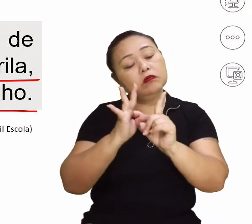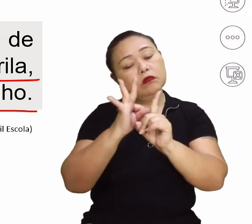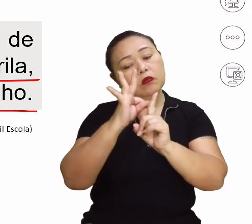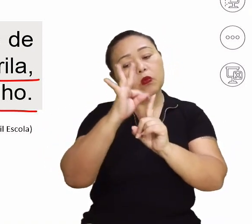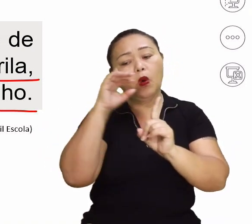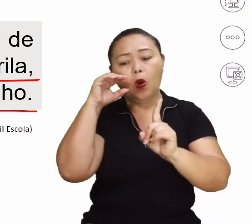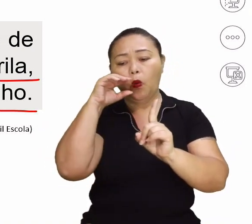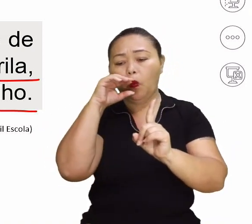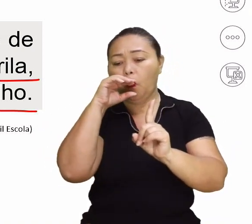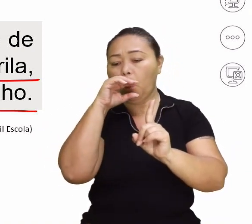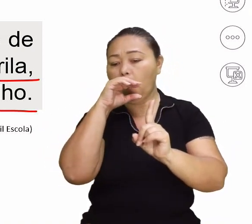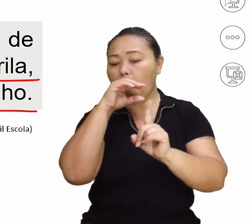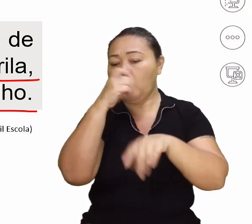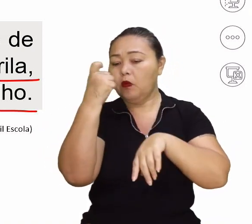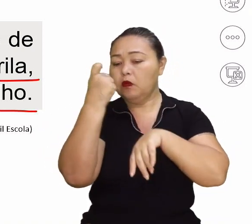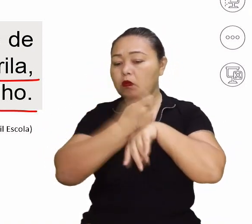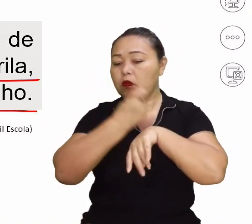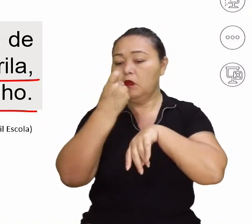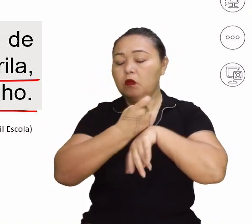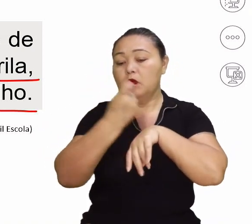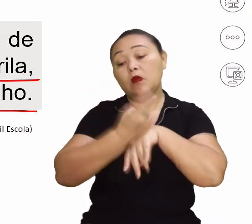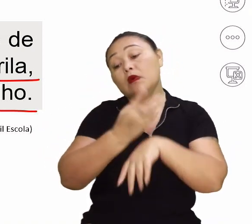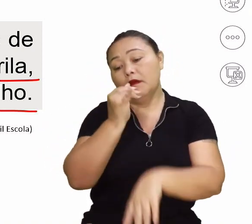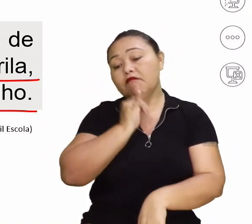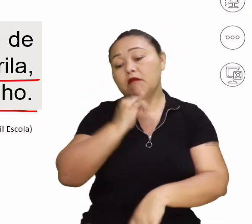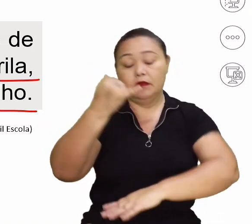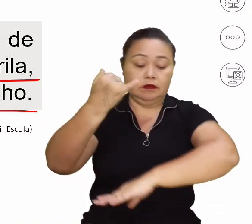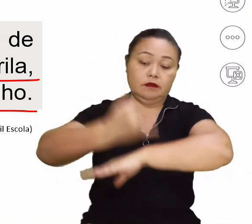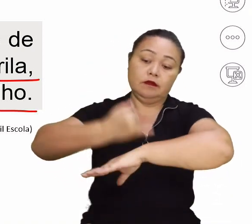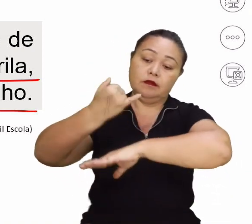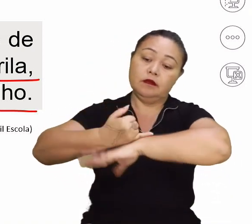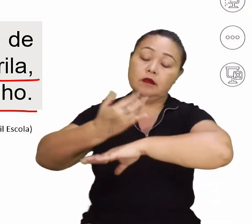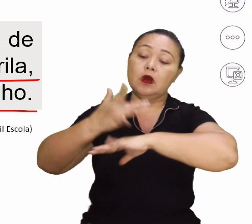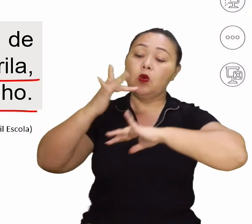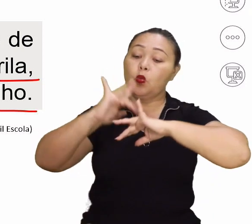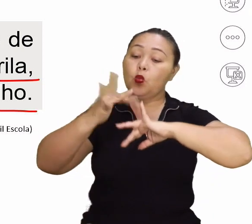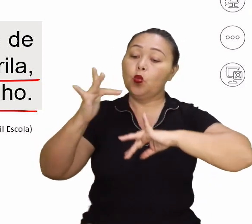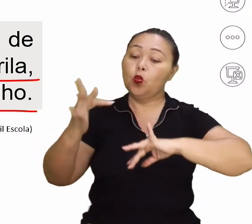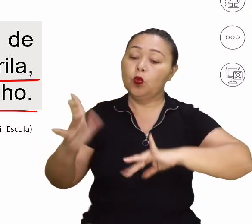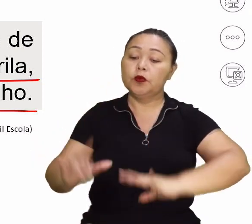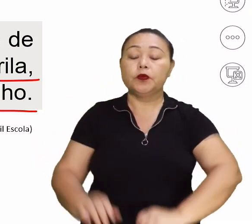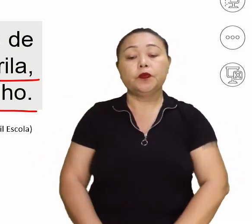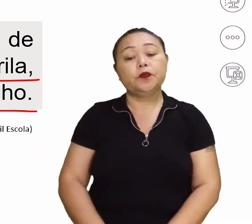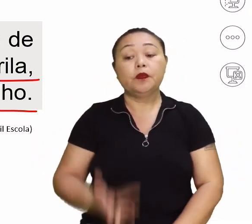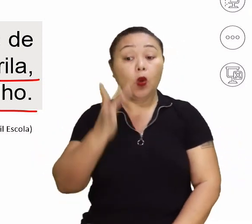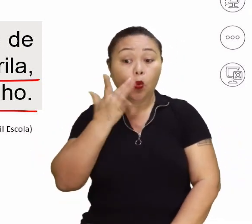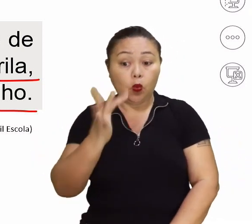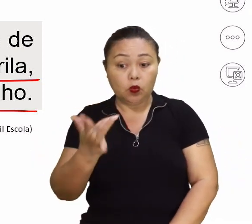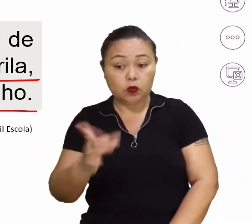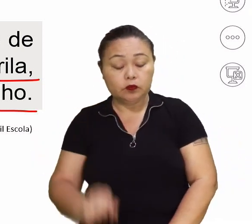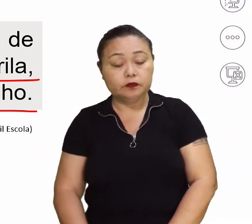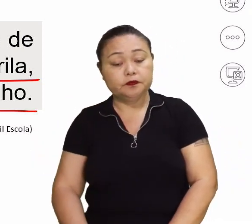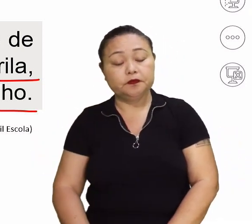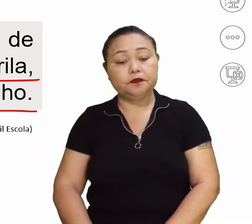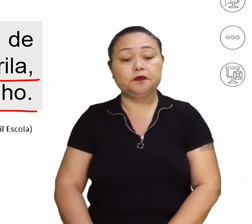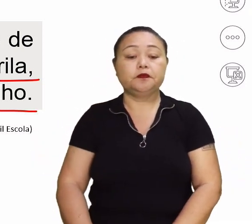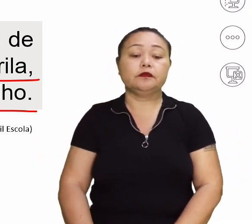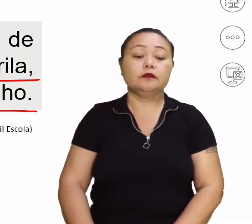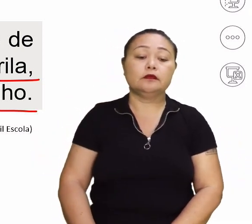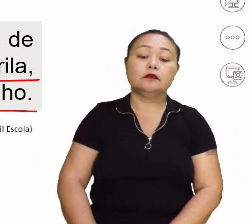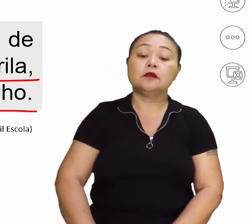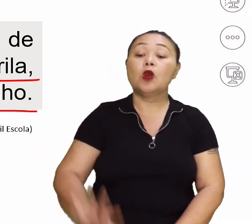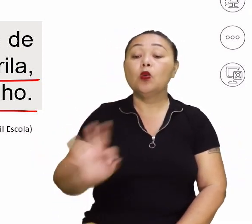tornam sólidos, como, por exemplo, o ferro e o ouro. Agora, os